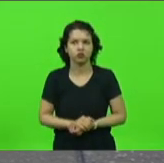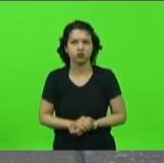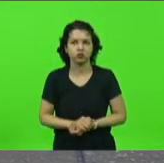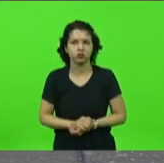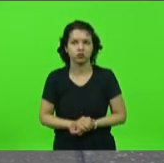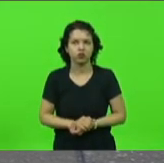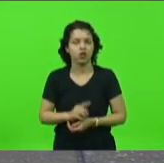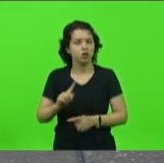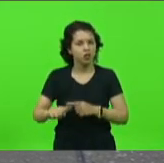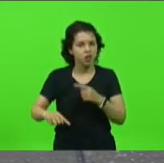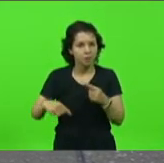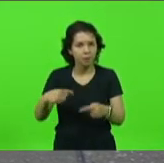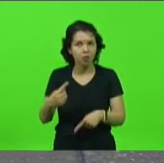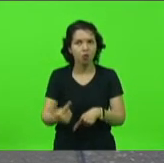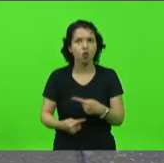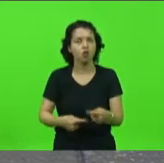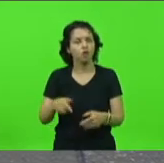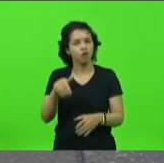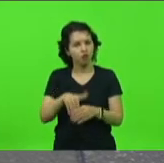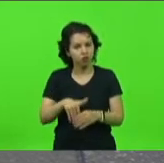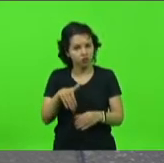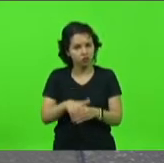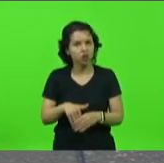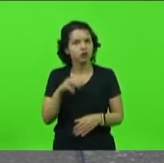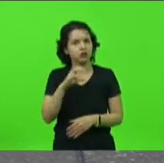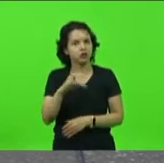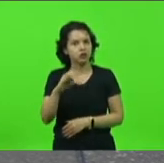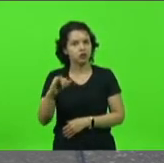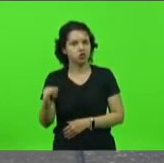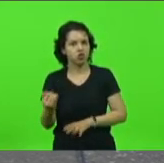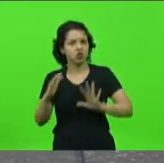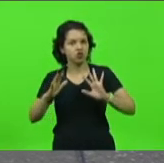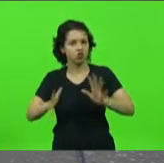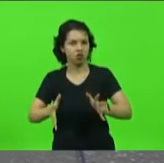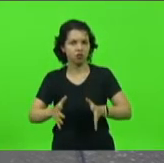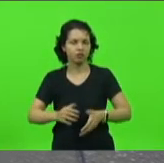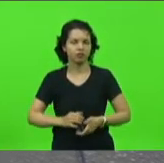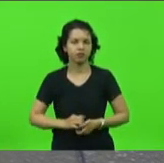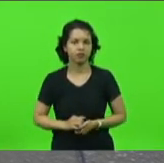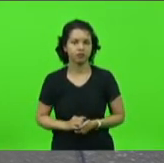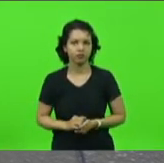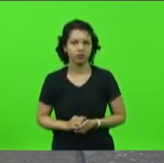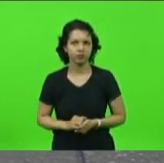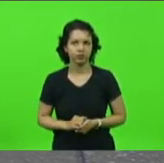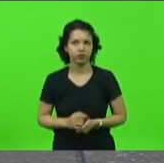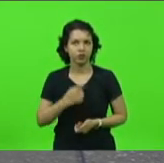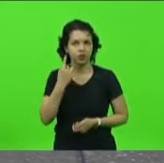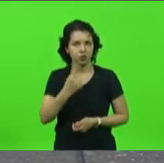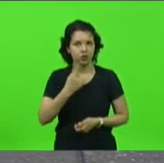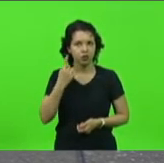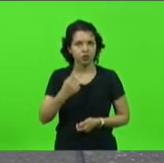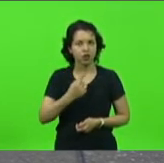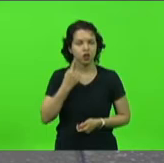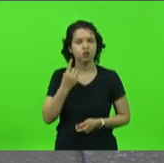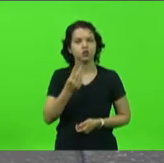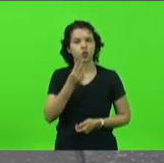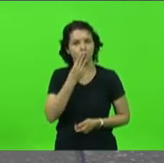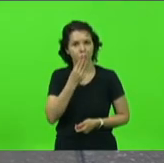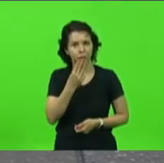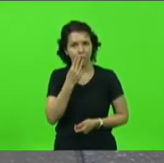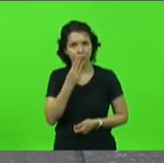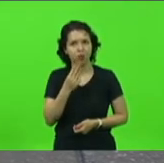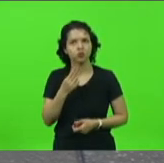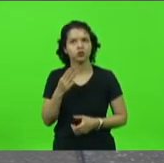Mesmo depois de já termos votado aqui na CCJ, eu e o deputado Sopelso integramos a